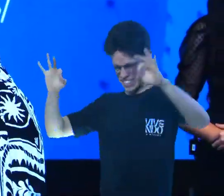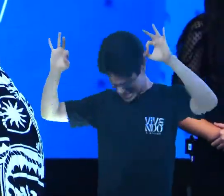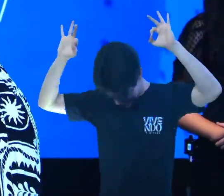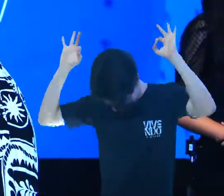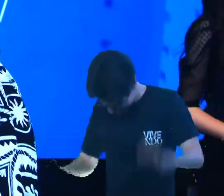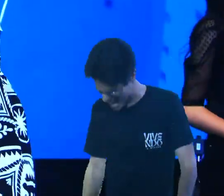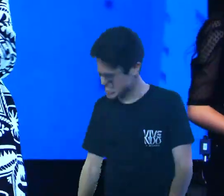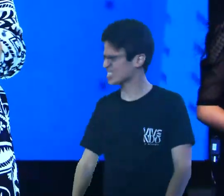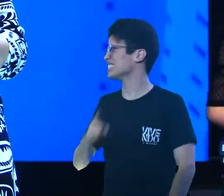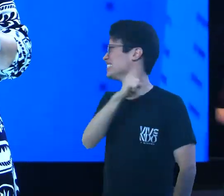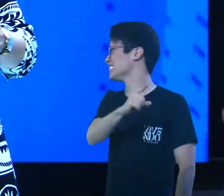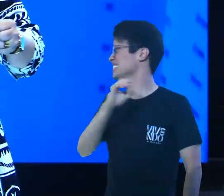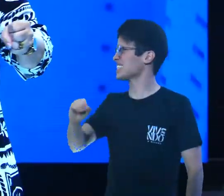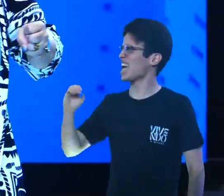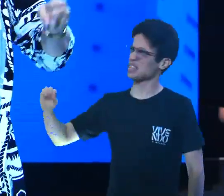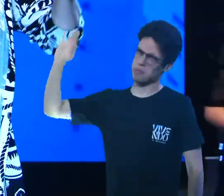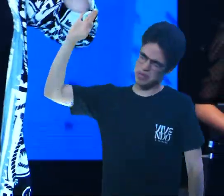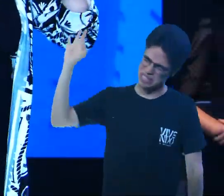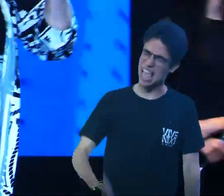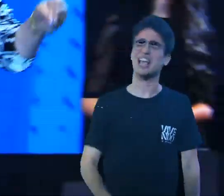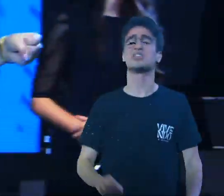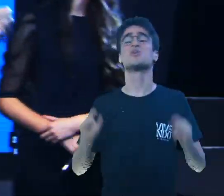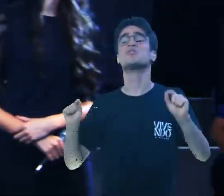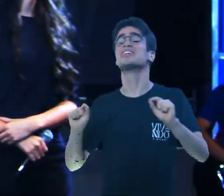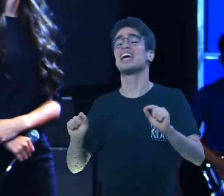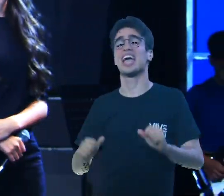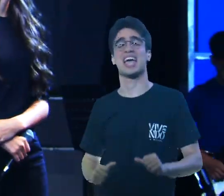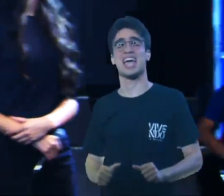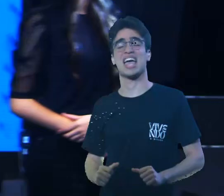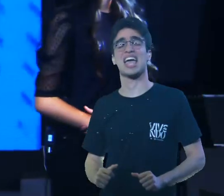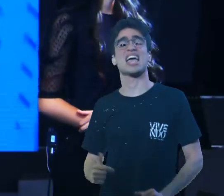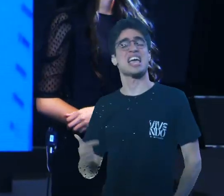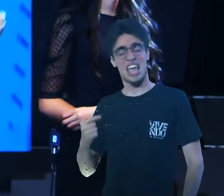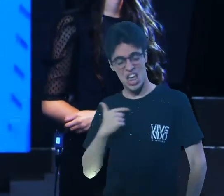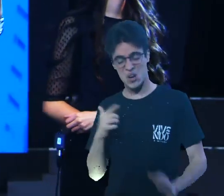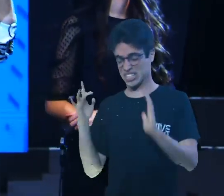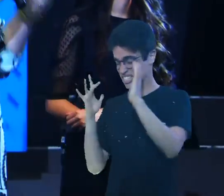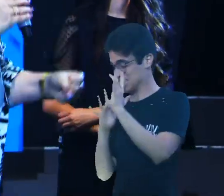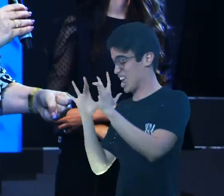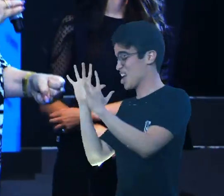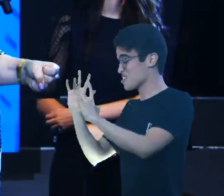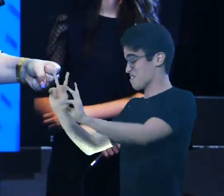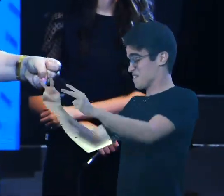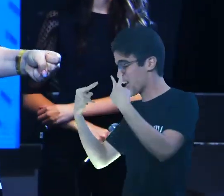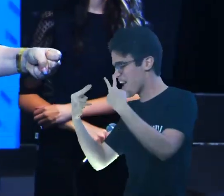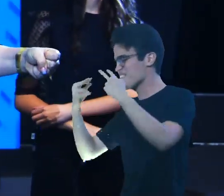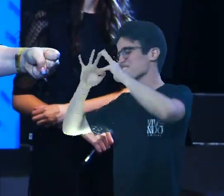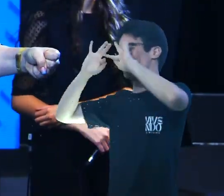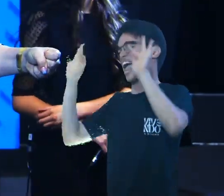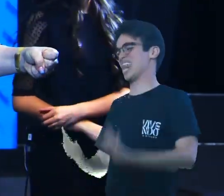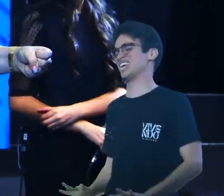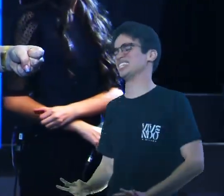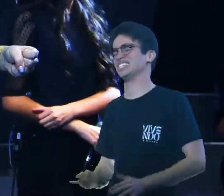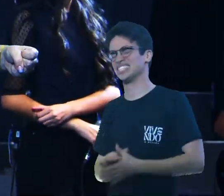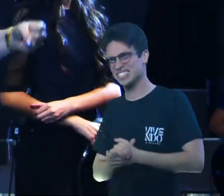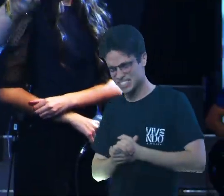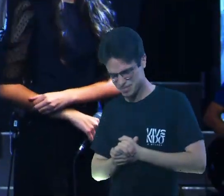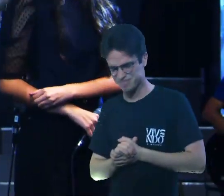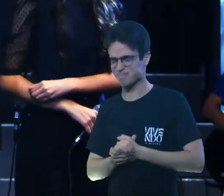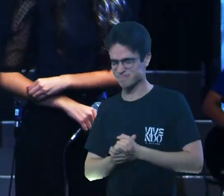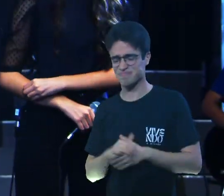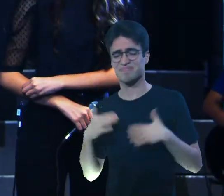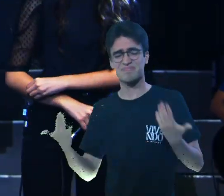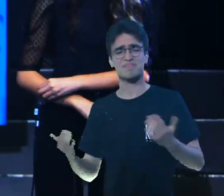certeza absoluta que eu deixei o Filho de Deus feliz.